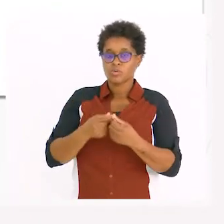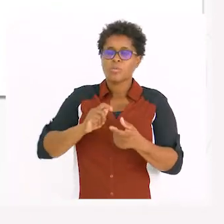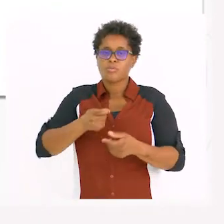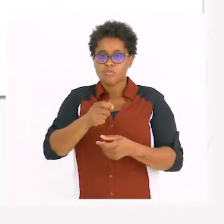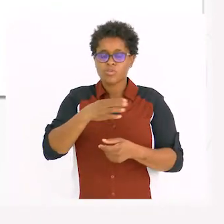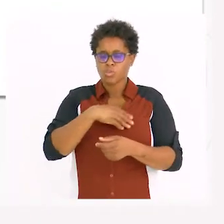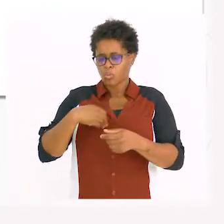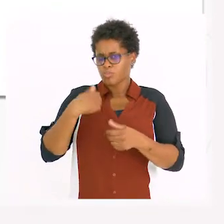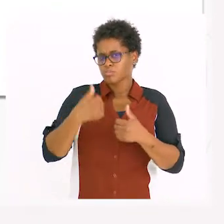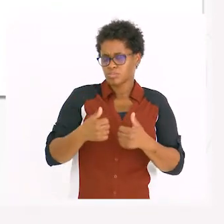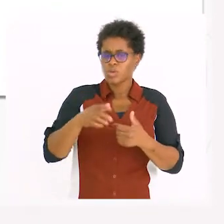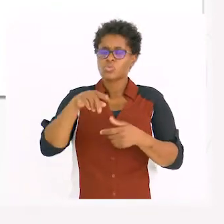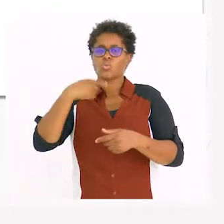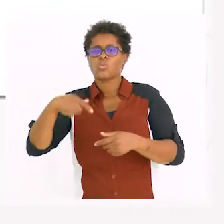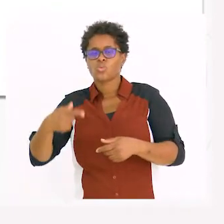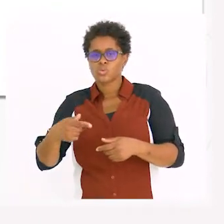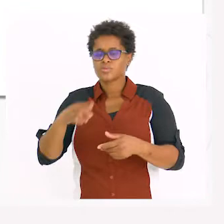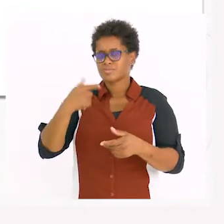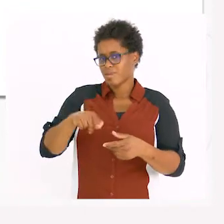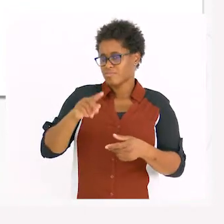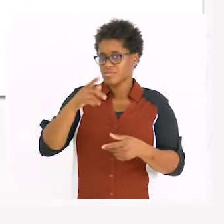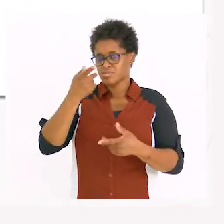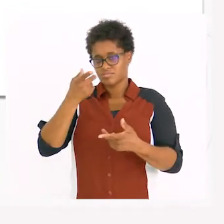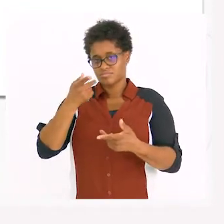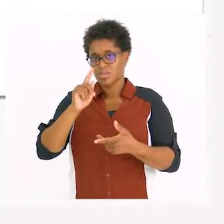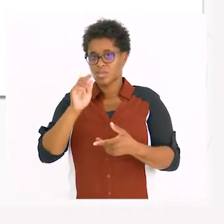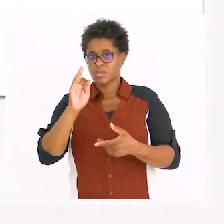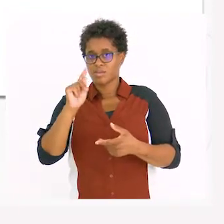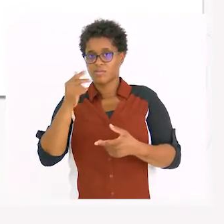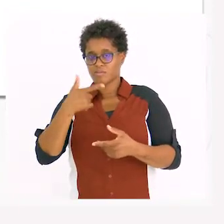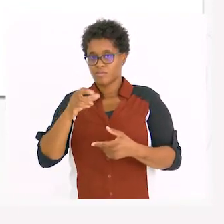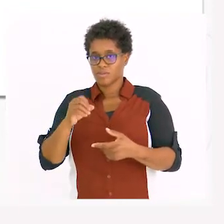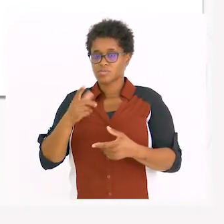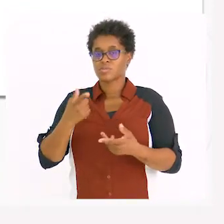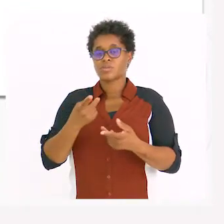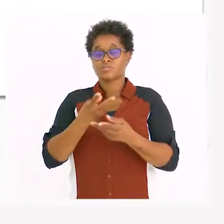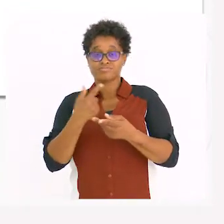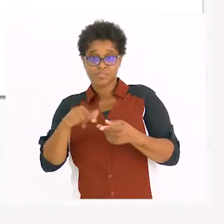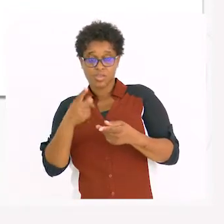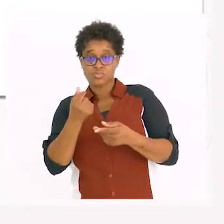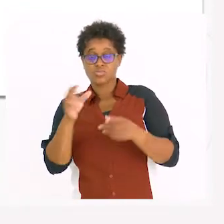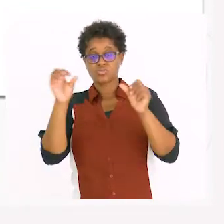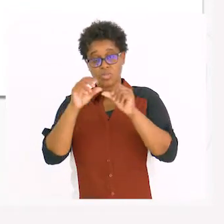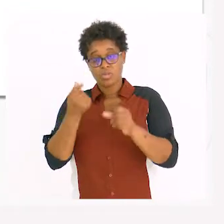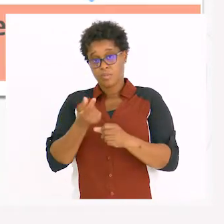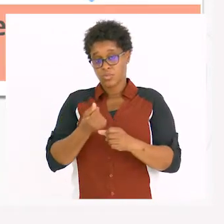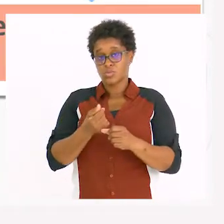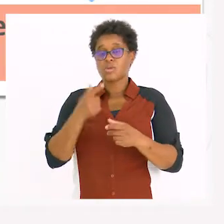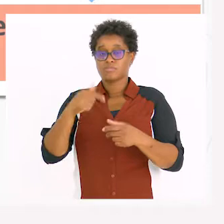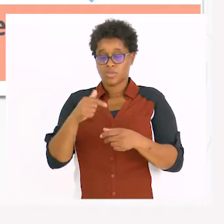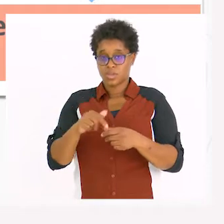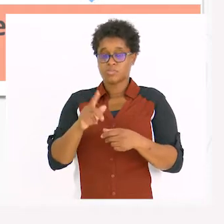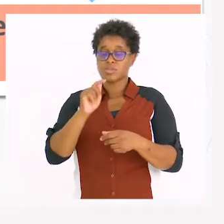de outros, não estando esse efeito refletido no sistema de preços. Temos